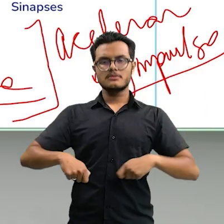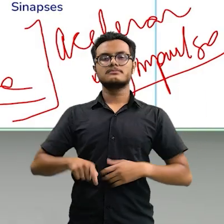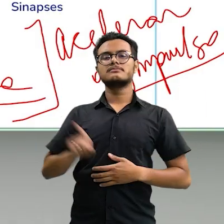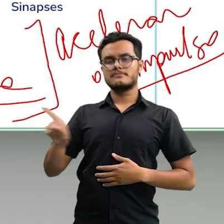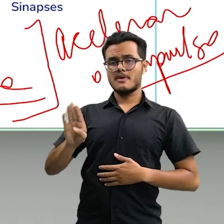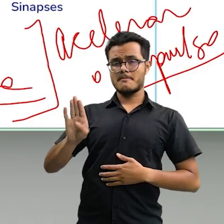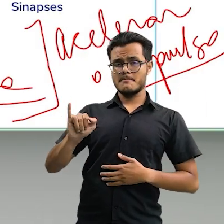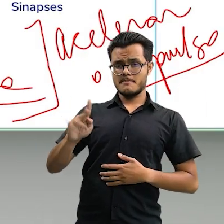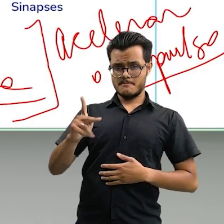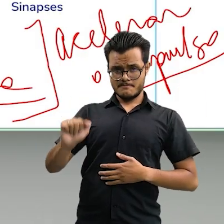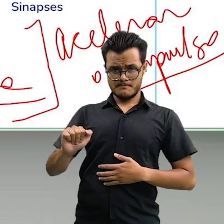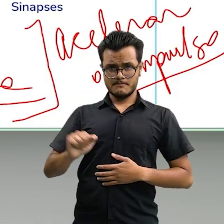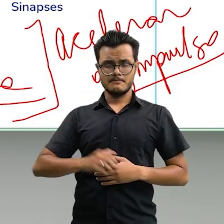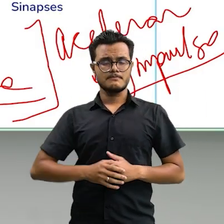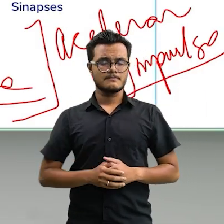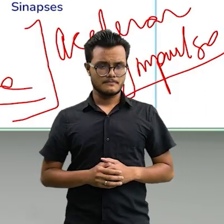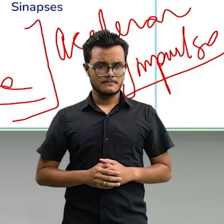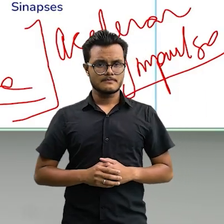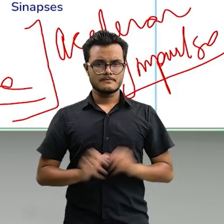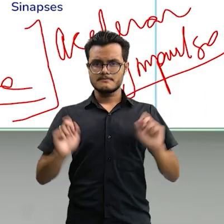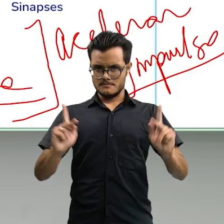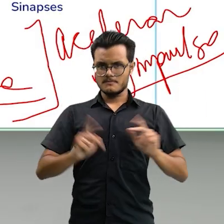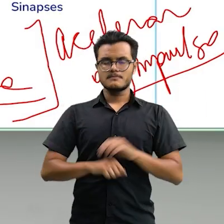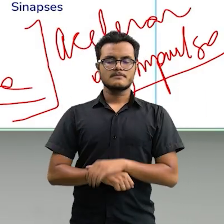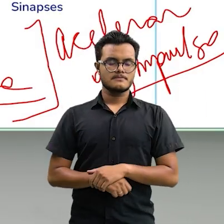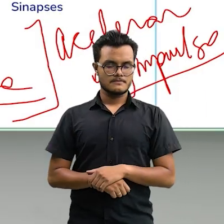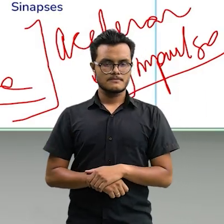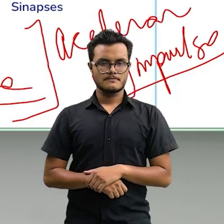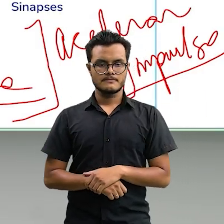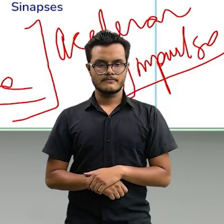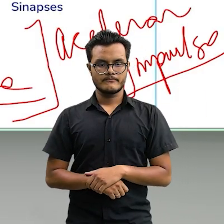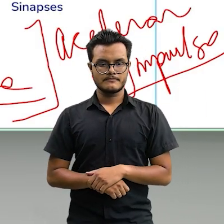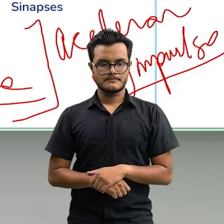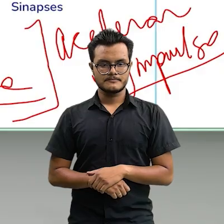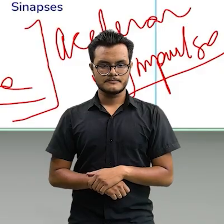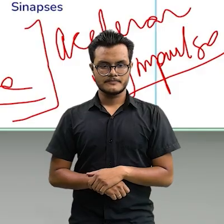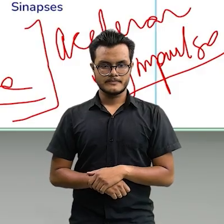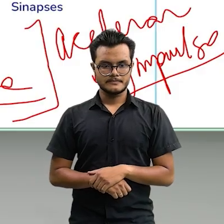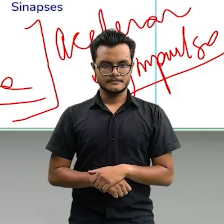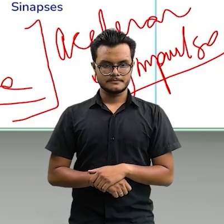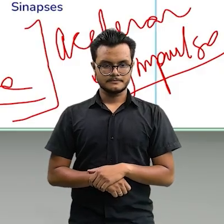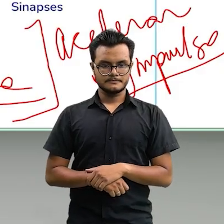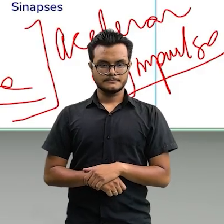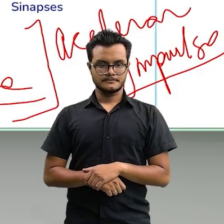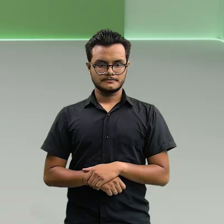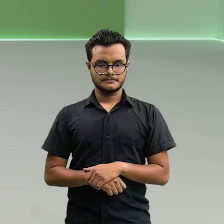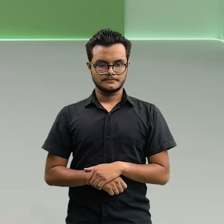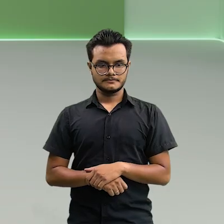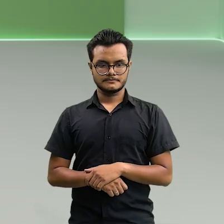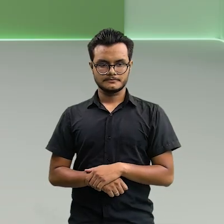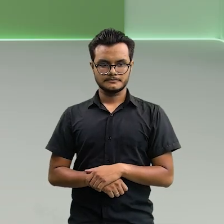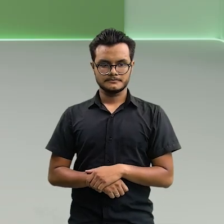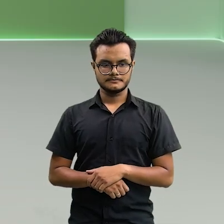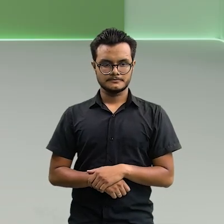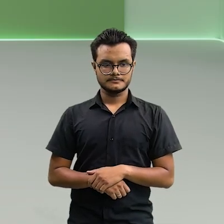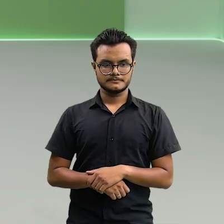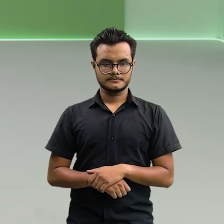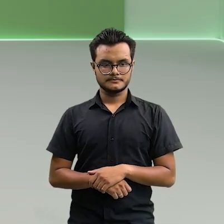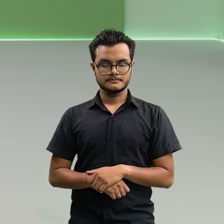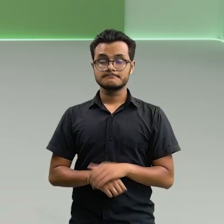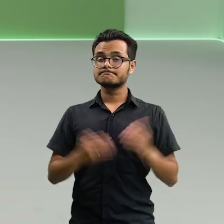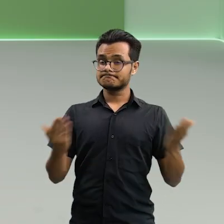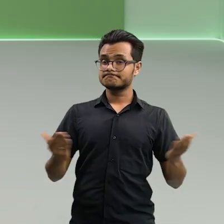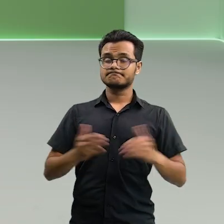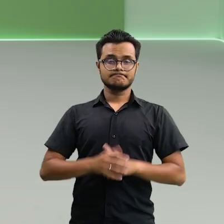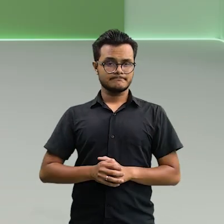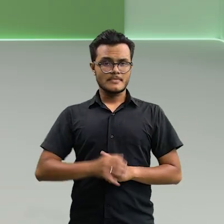mais rápida, enquanto não mielinizado é mais devagar. Compreenderam? Mas a importância de eu